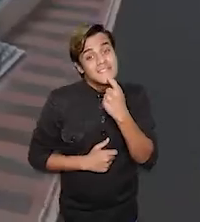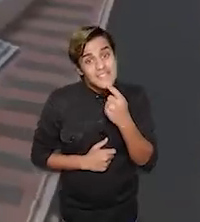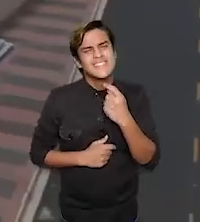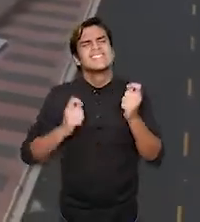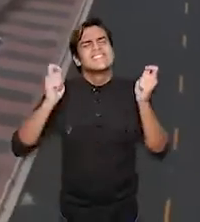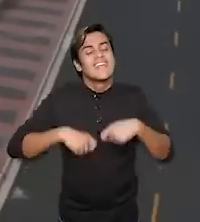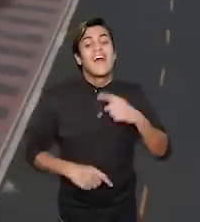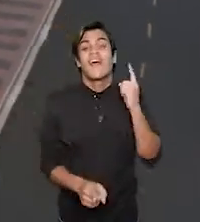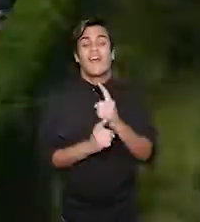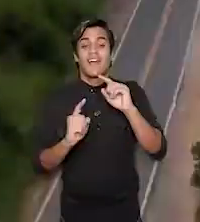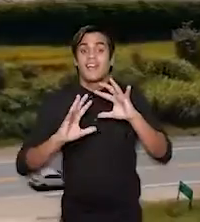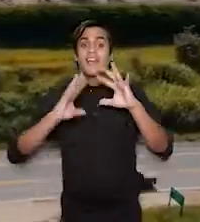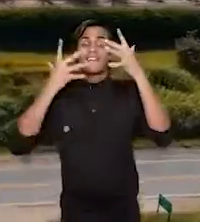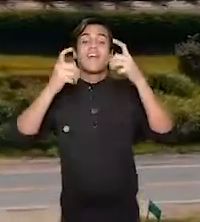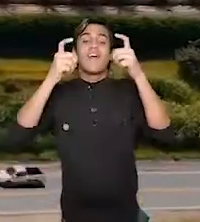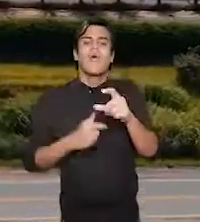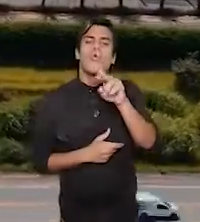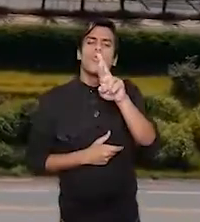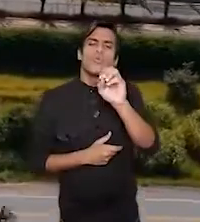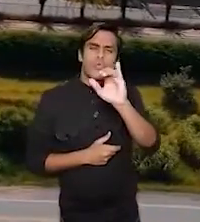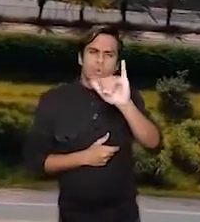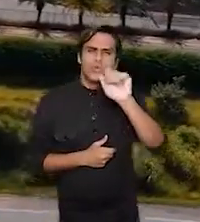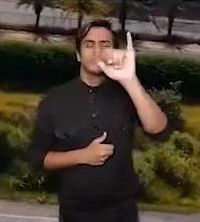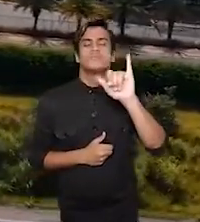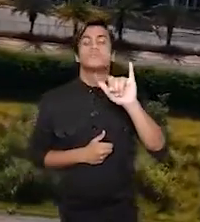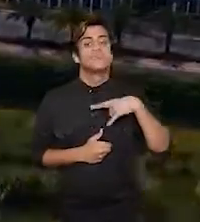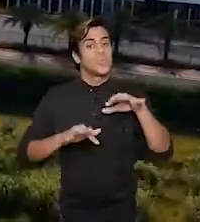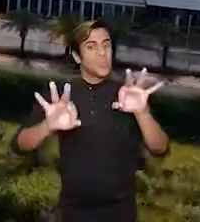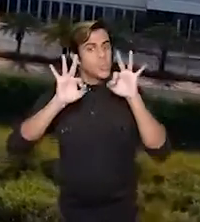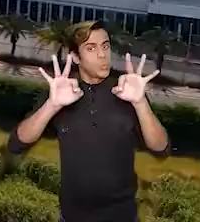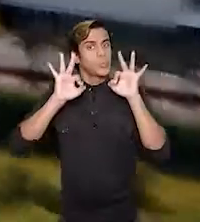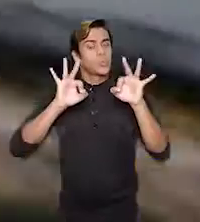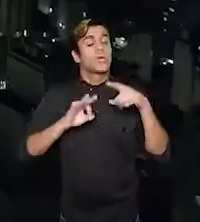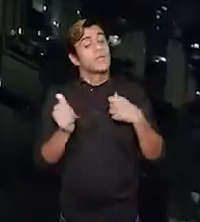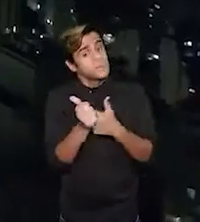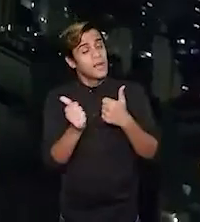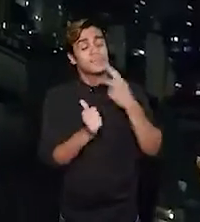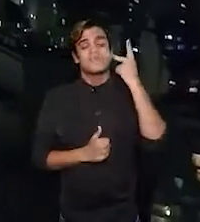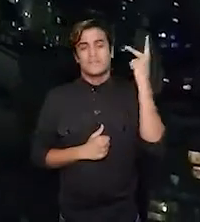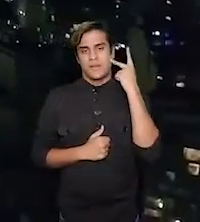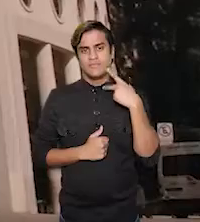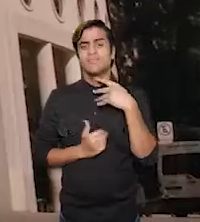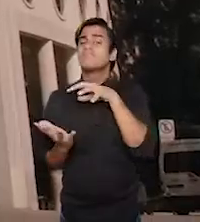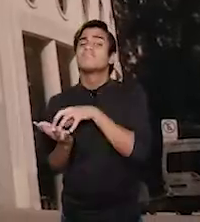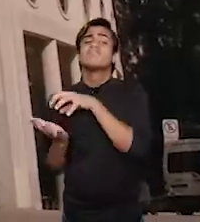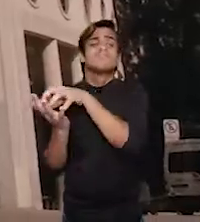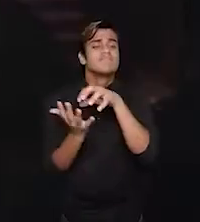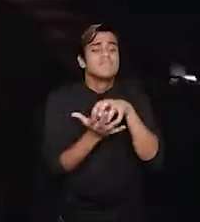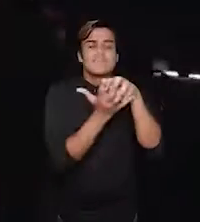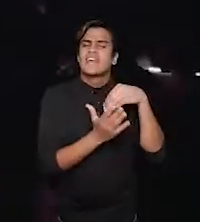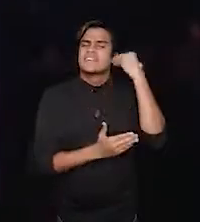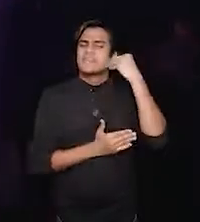onde você encontra o Royal Palm Hall, moderno centro de convenções próximo à capital. Em cada uma dessas regiões, uma